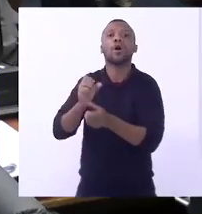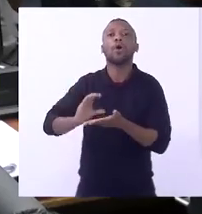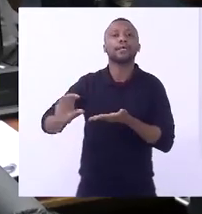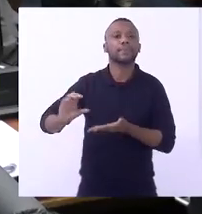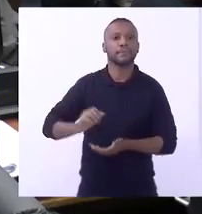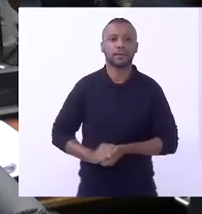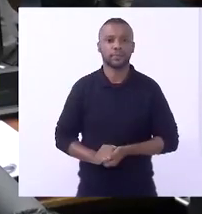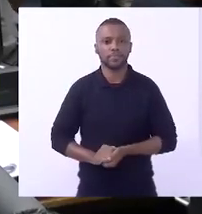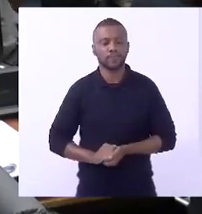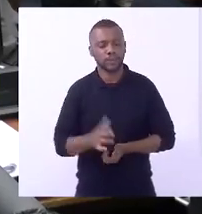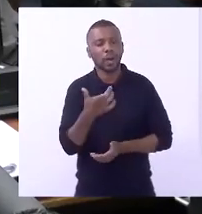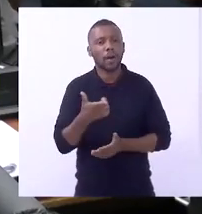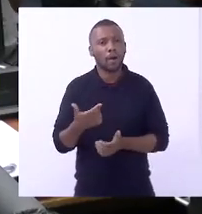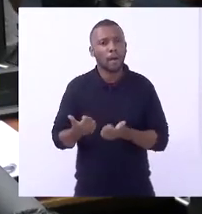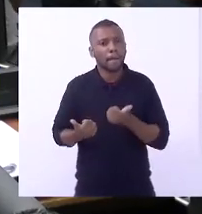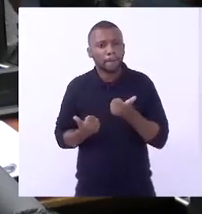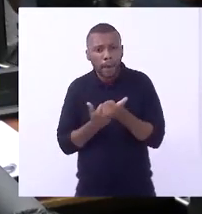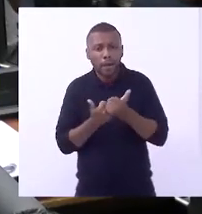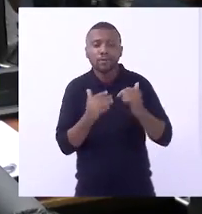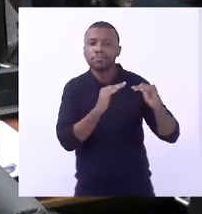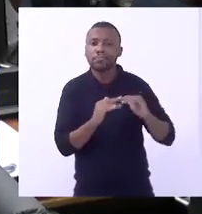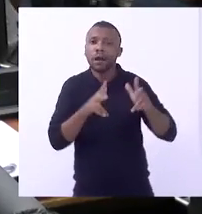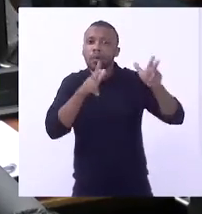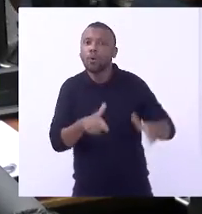Senhor presidente, parecer favorável, acompanha a CCJ.